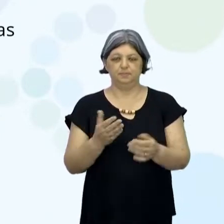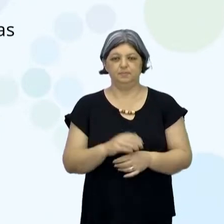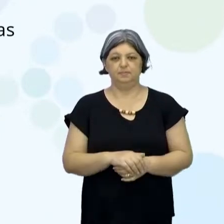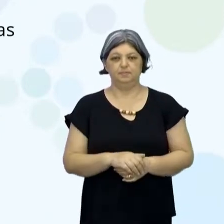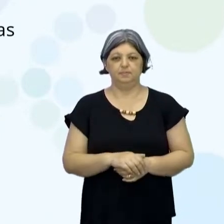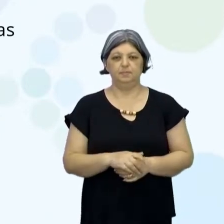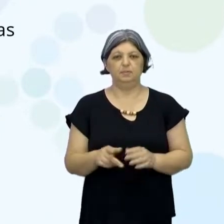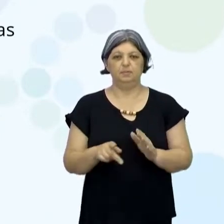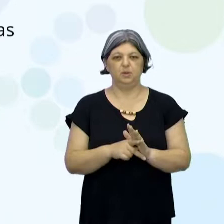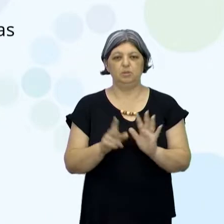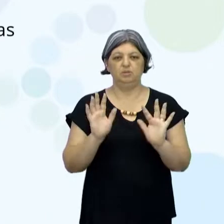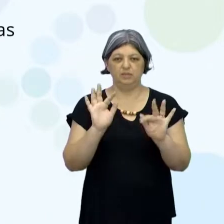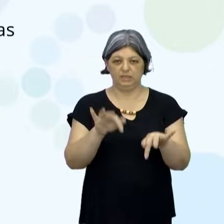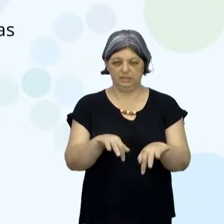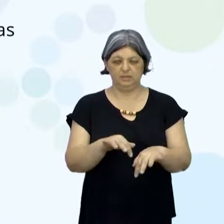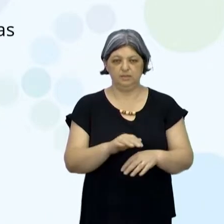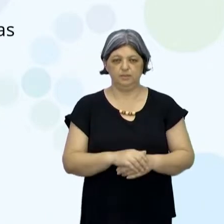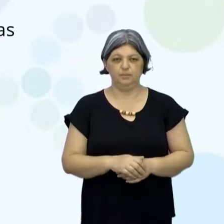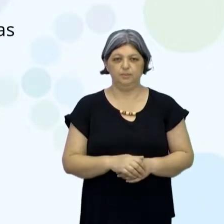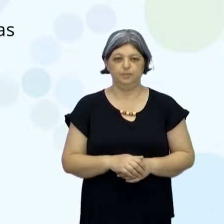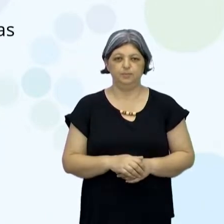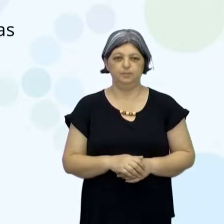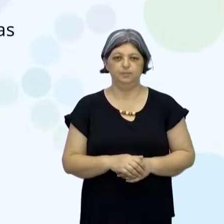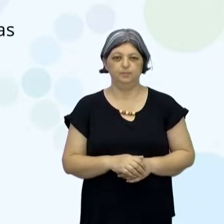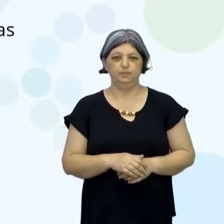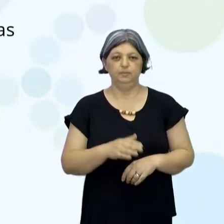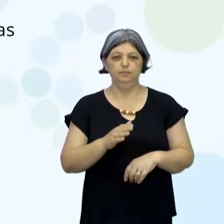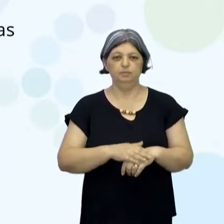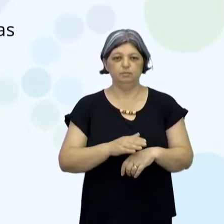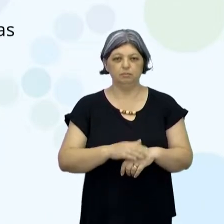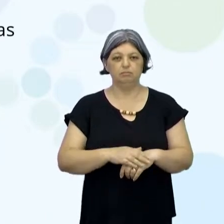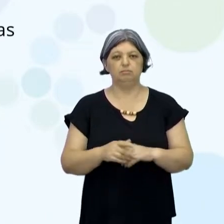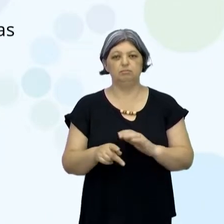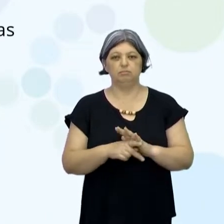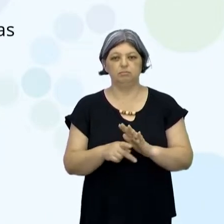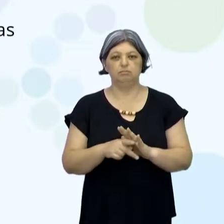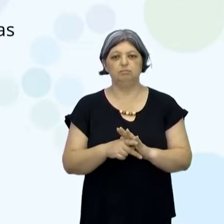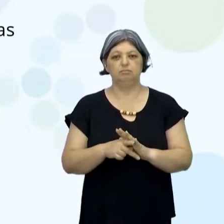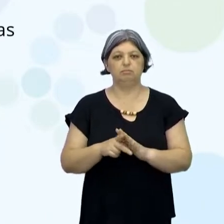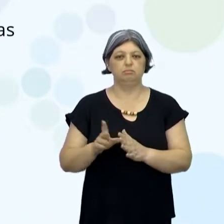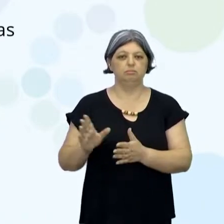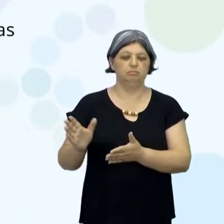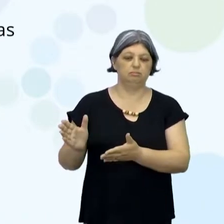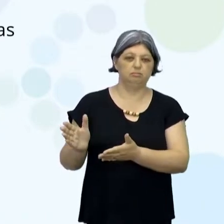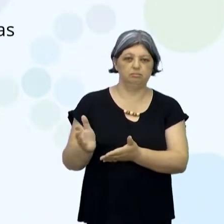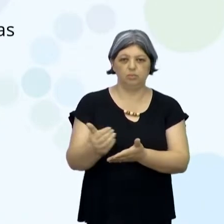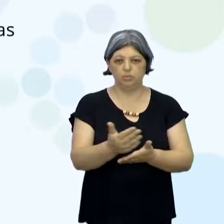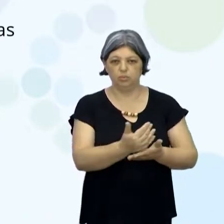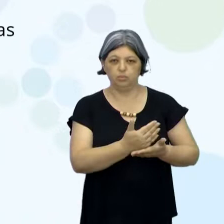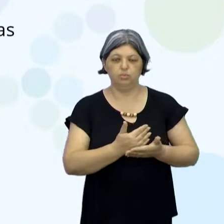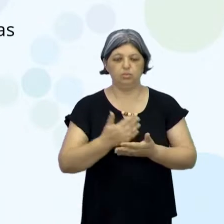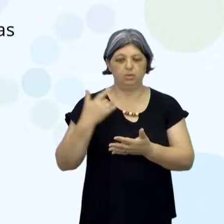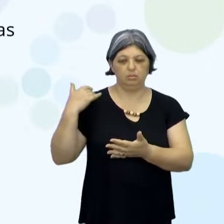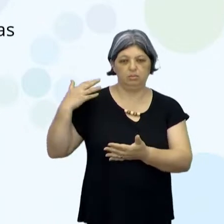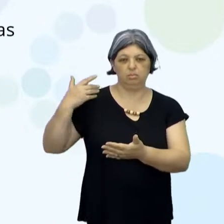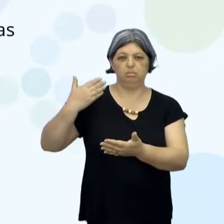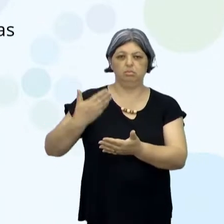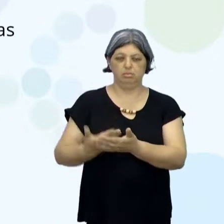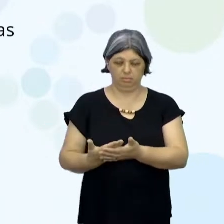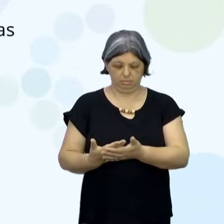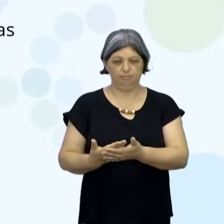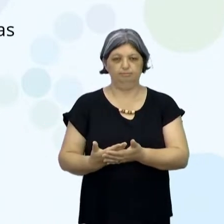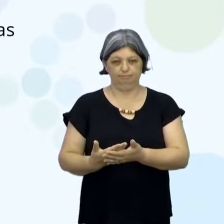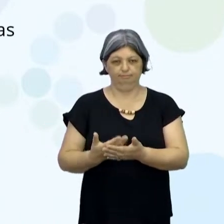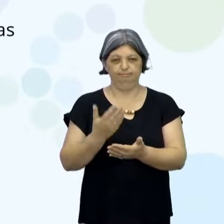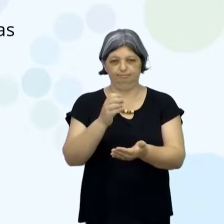nossa sistematização, né, onde a gente vai fazer aí um apanhado geral de tudo que a gente foi vendo aí no